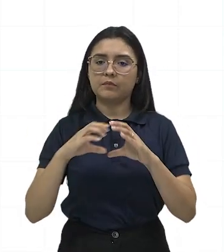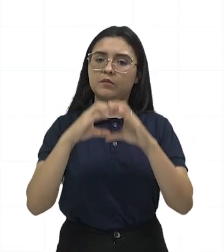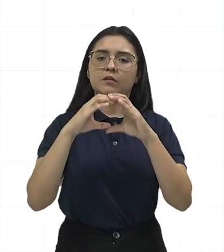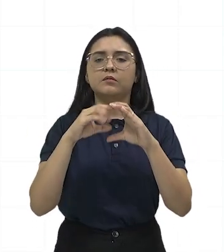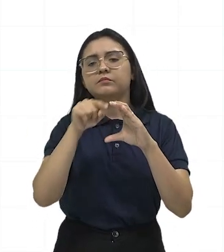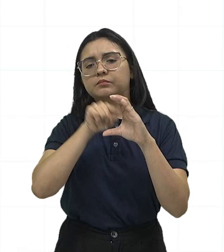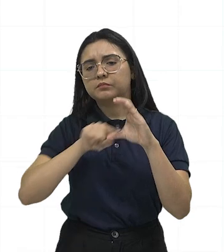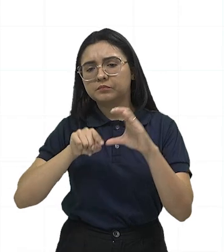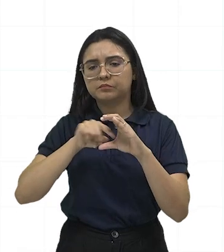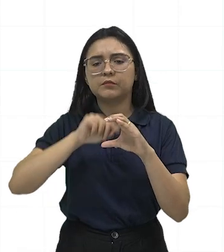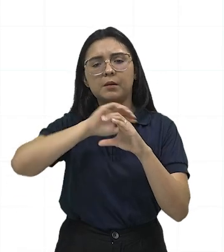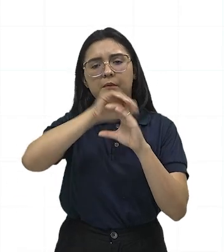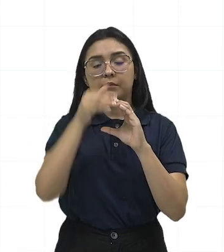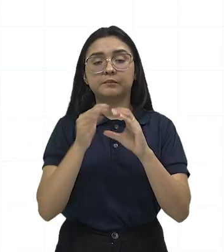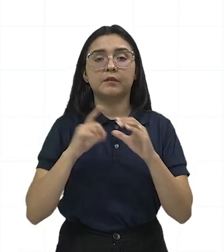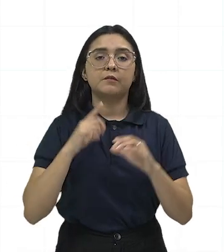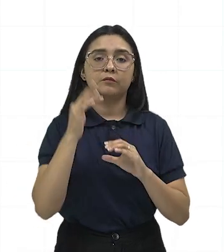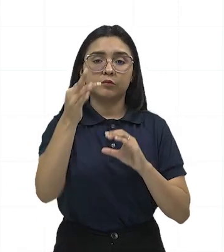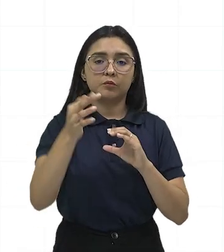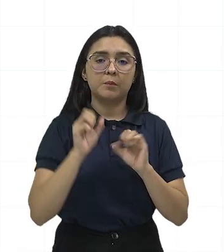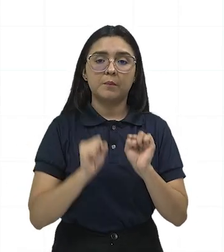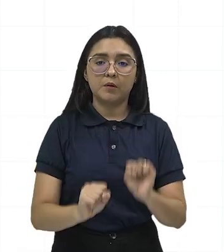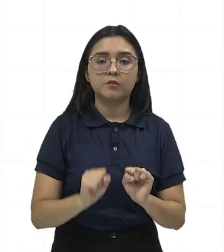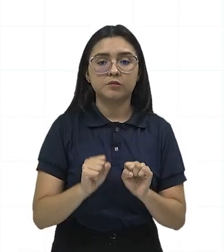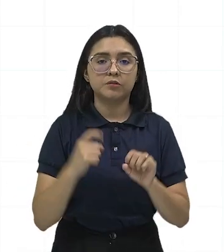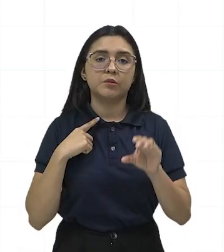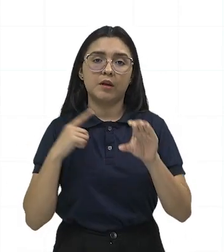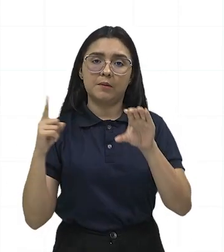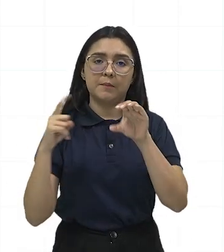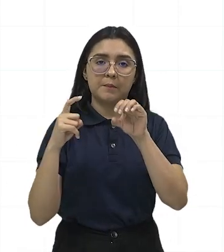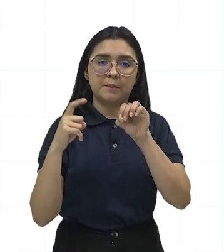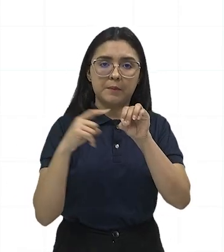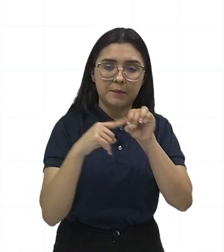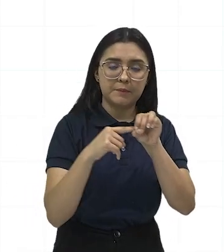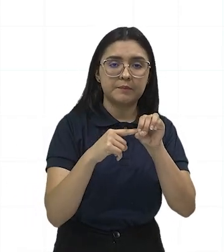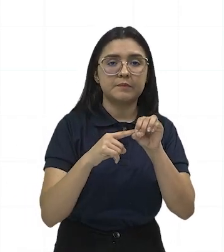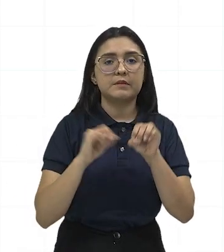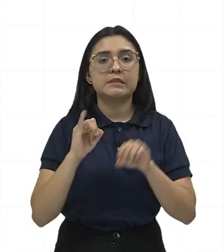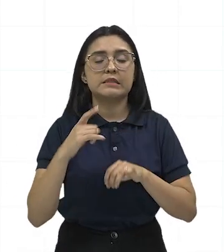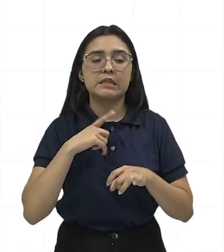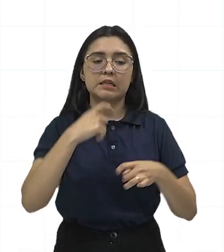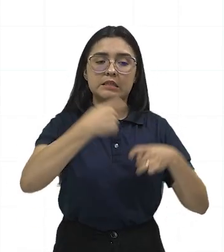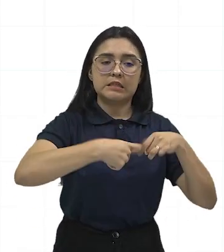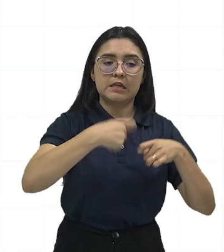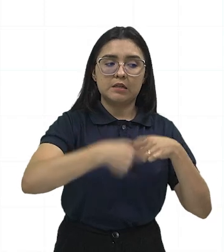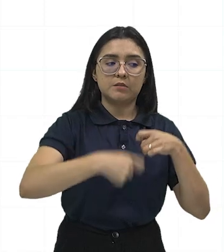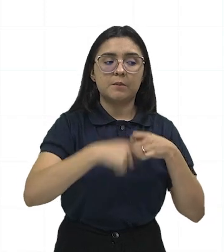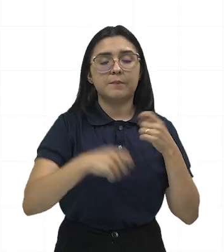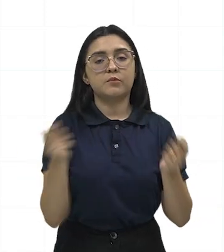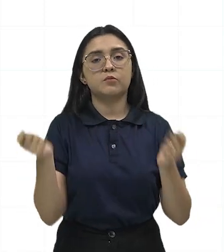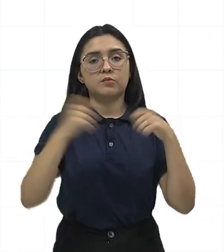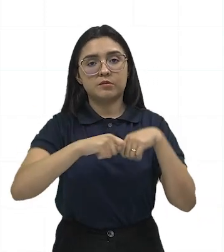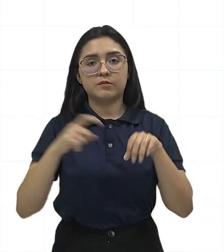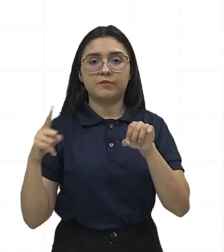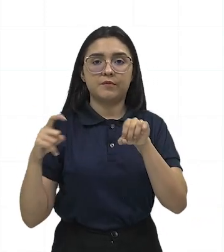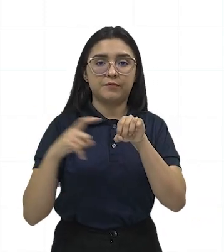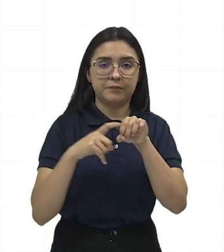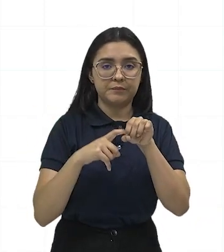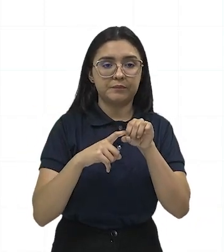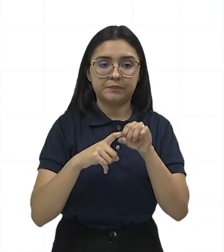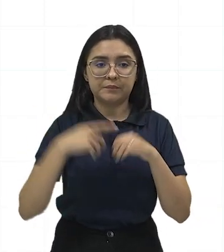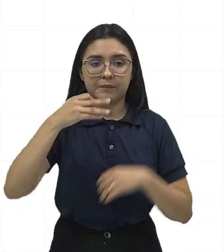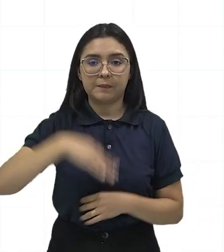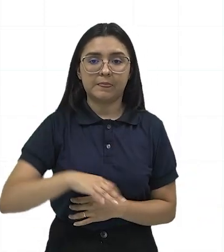ovócito, certo? Que posteriormente ele pode ser fecundado, se houver uma relação sexual, obviamente.